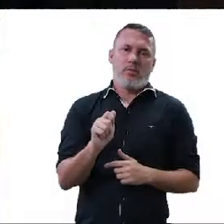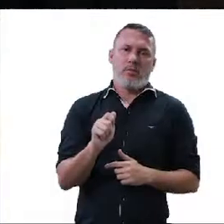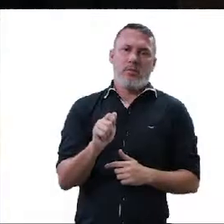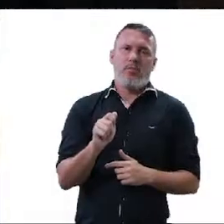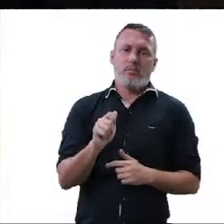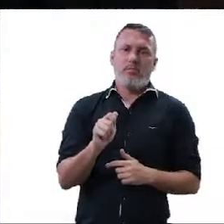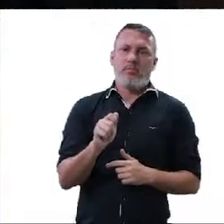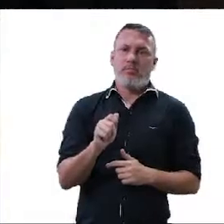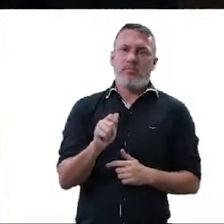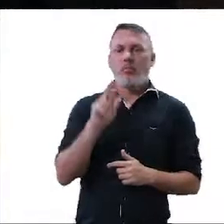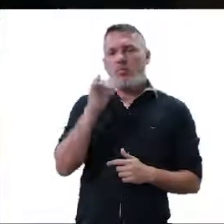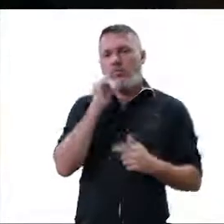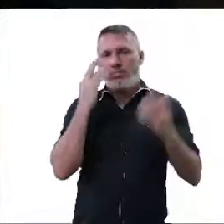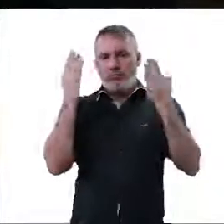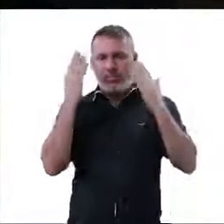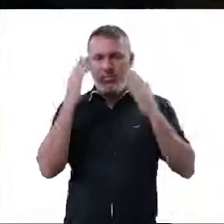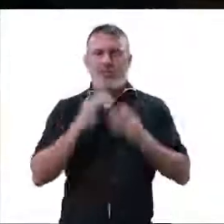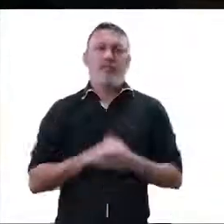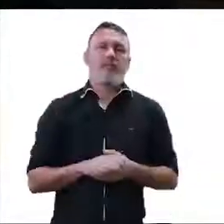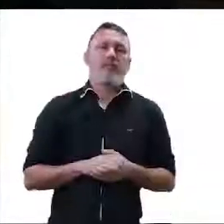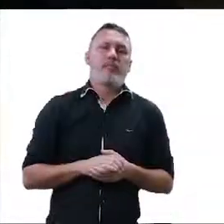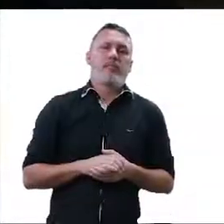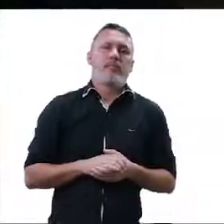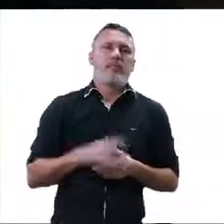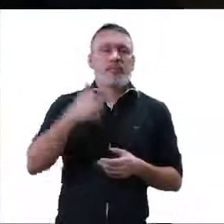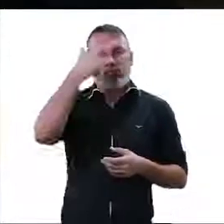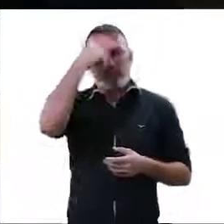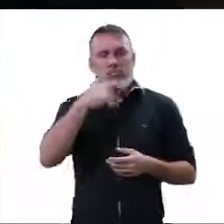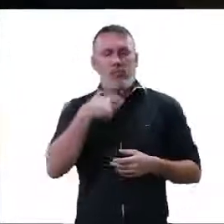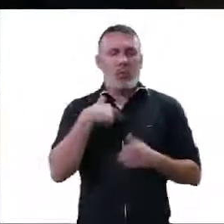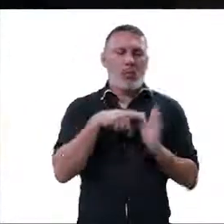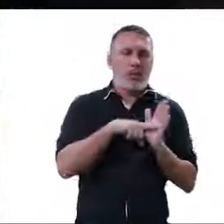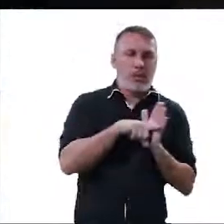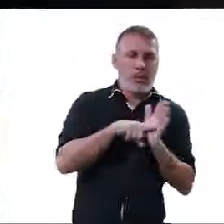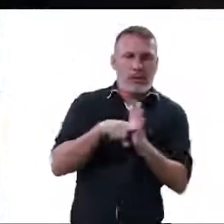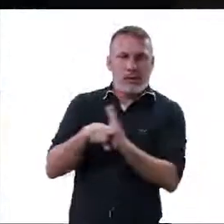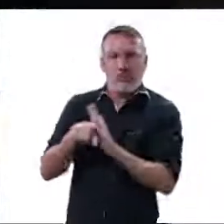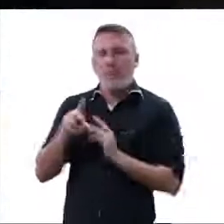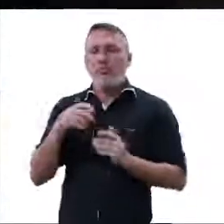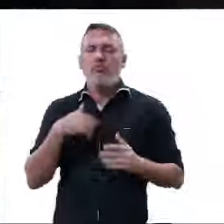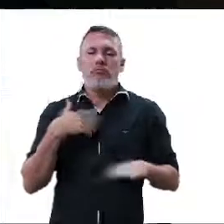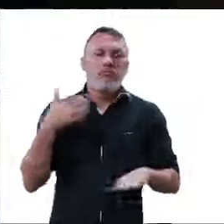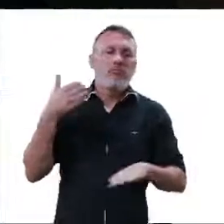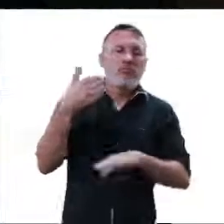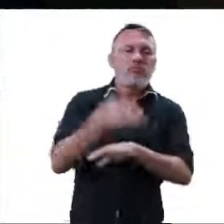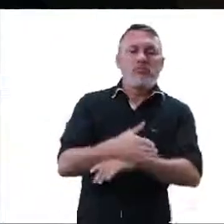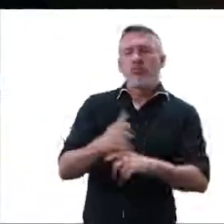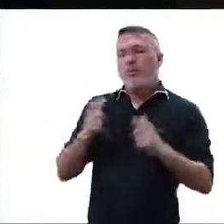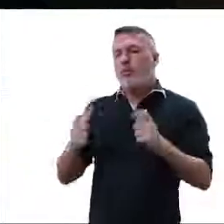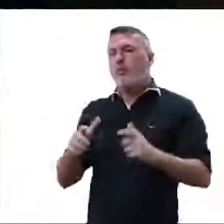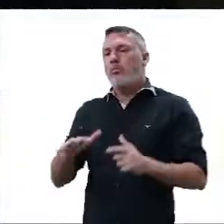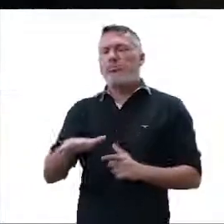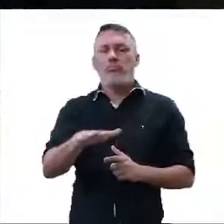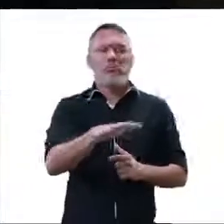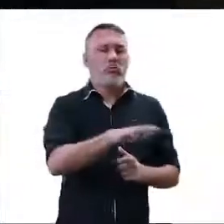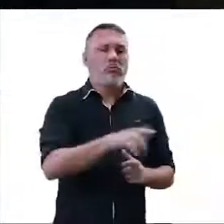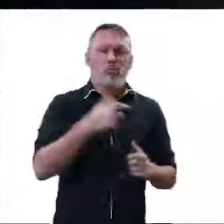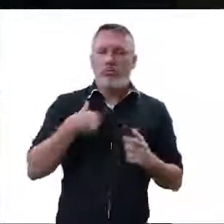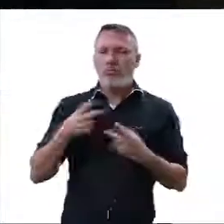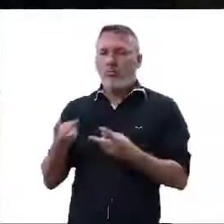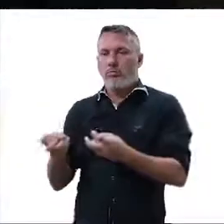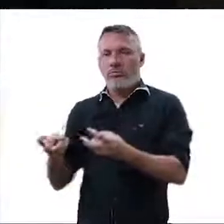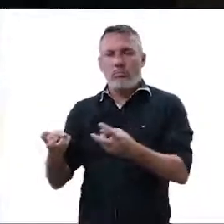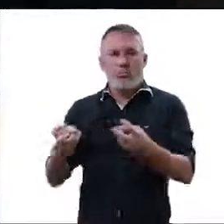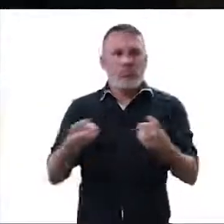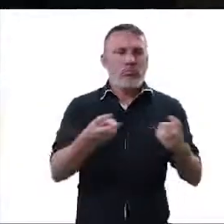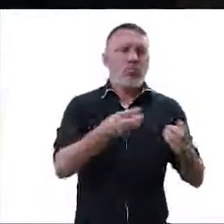enquanto um pesquisador, entrasse num ambiente e aí você tirasse a